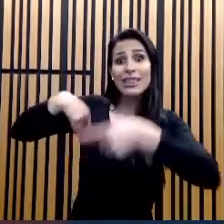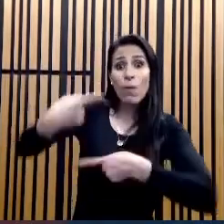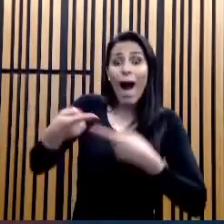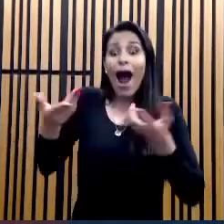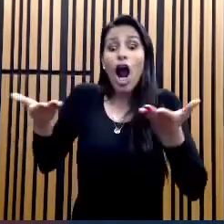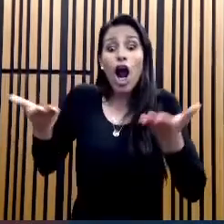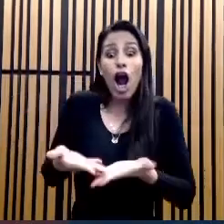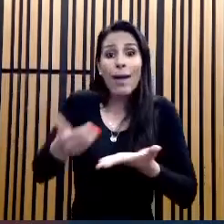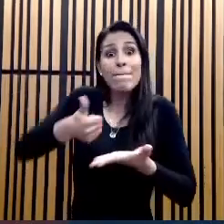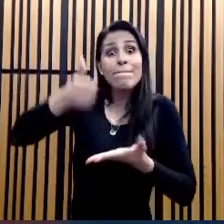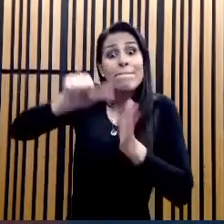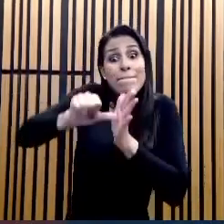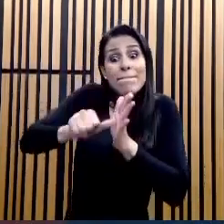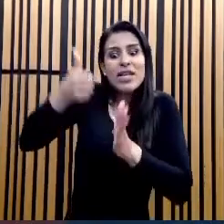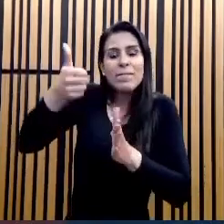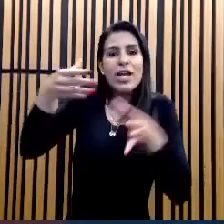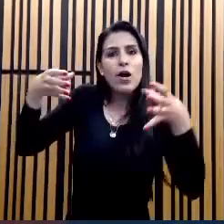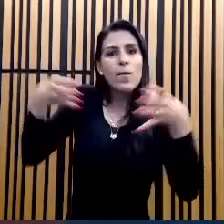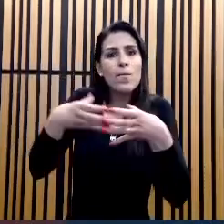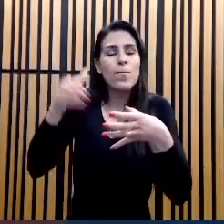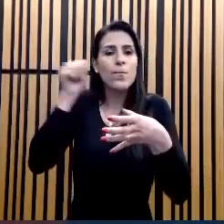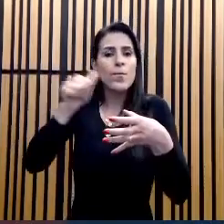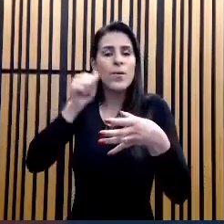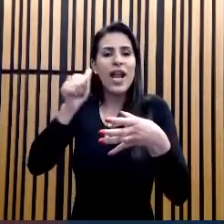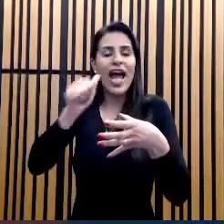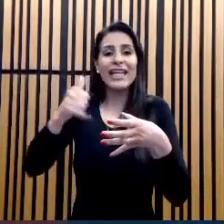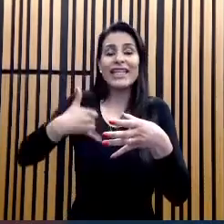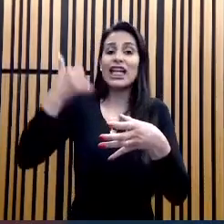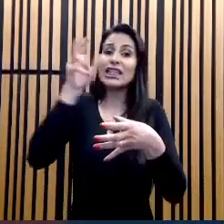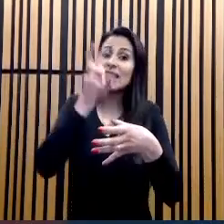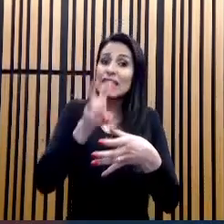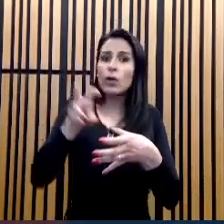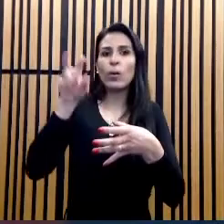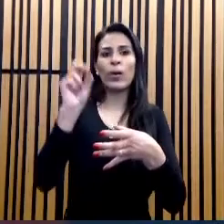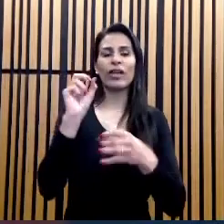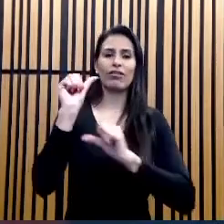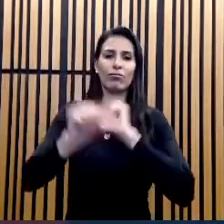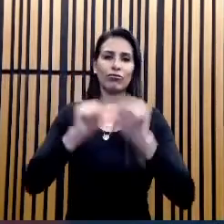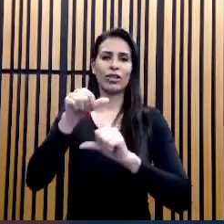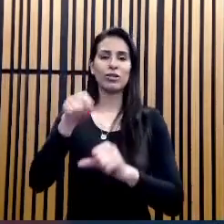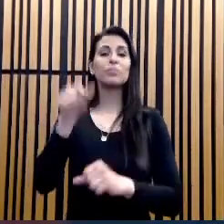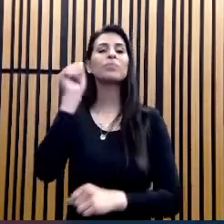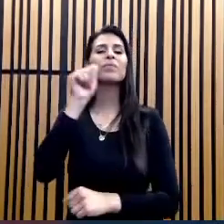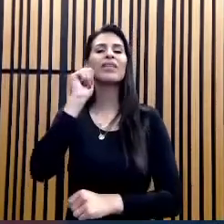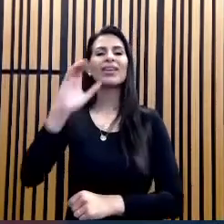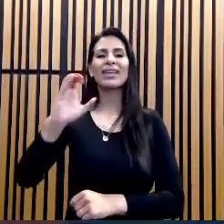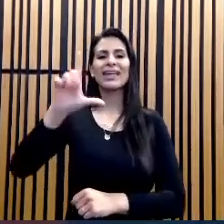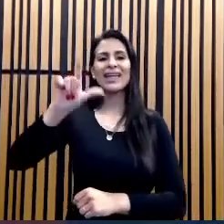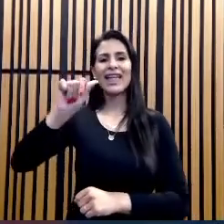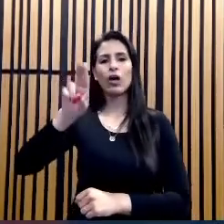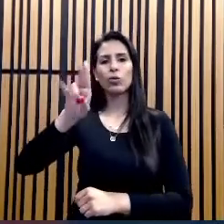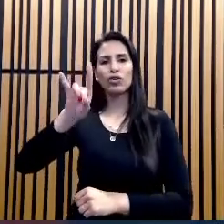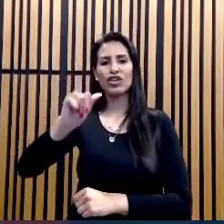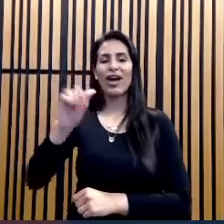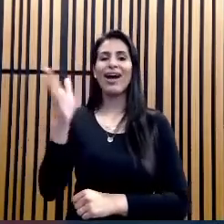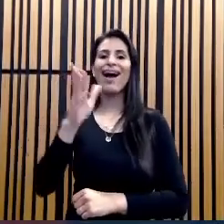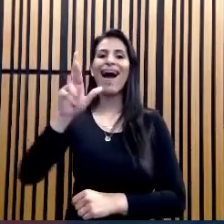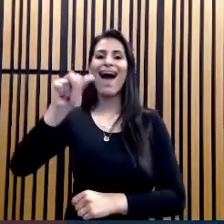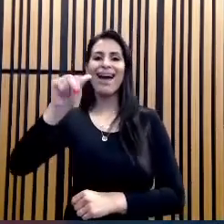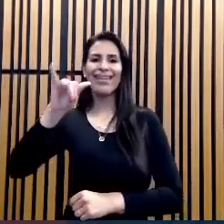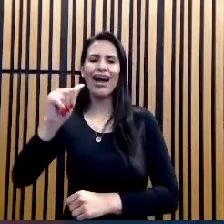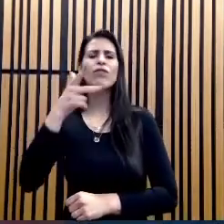isso. Eu fiz uma live no meu Instagram com a Cláudia Raia, que foi muito bacana, que ela me disse que nem o ginecologista dela entende